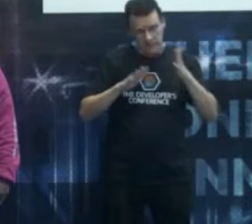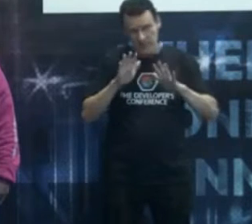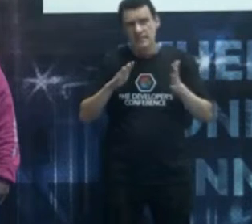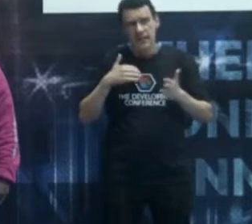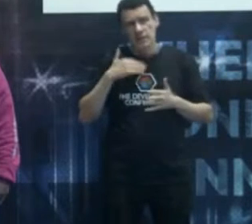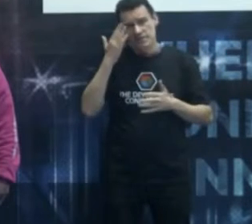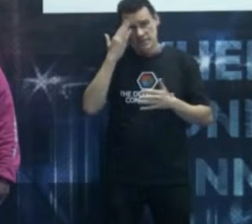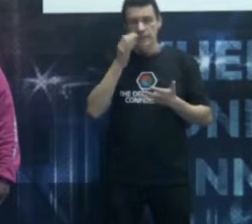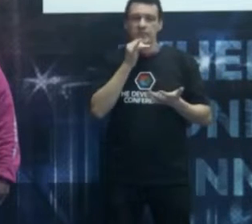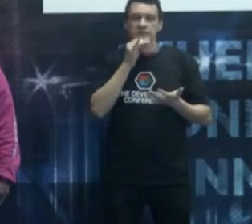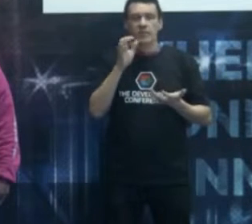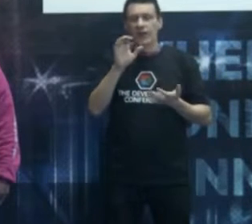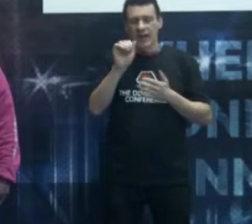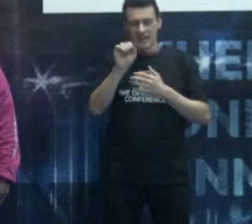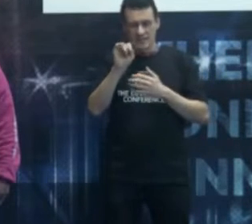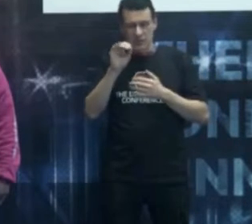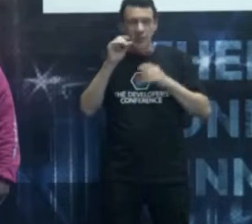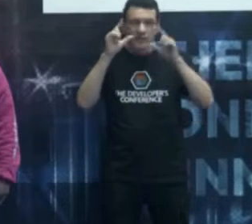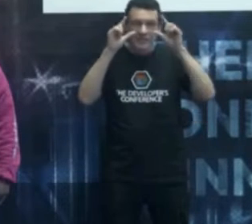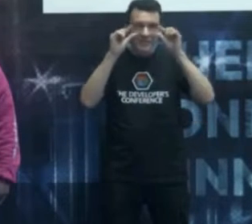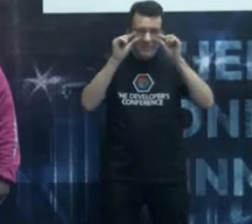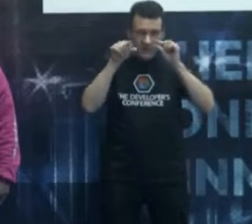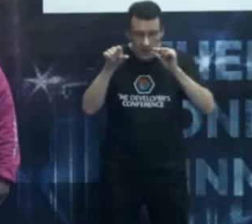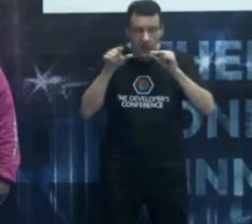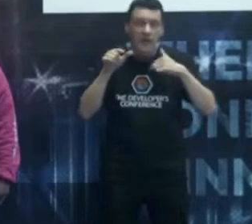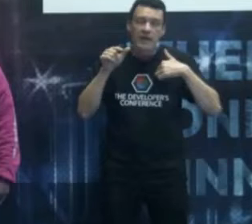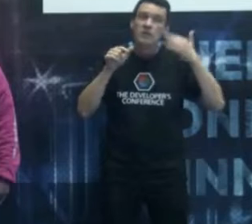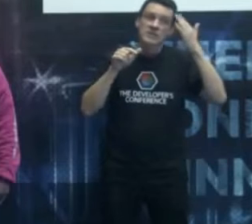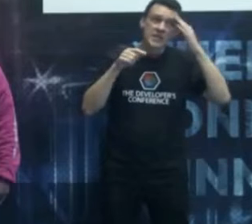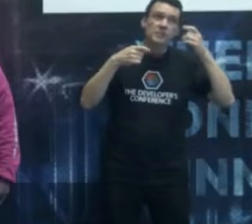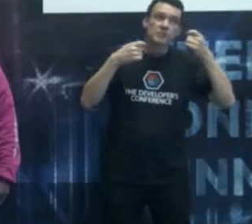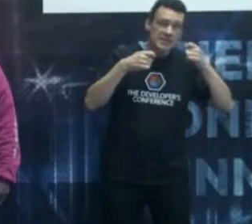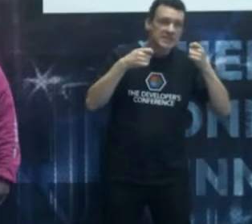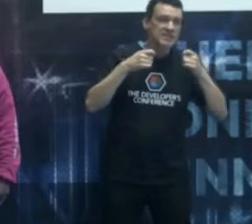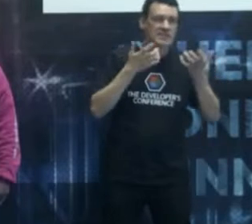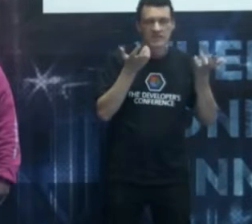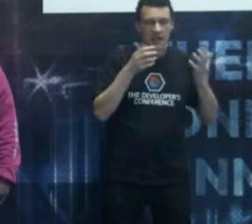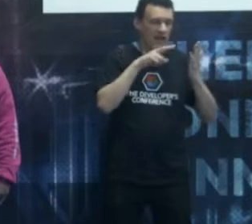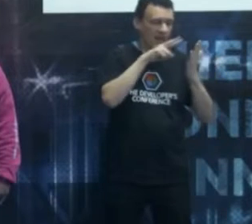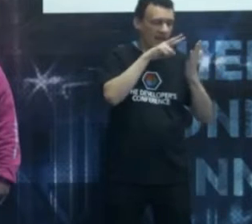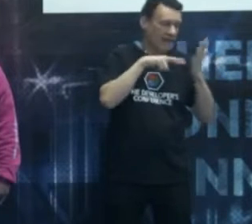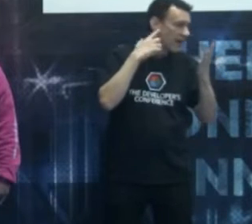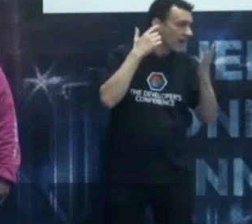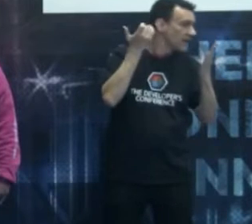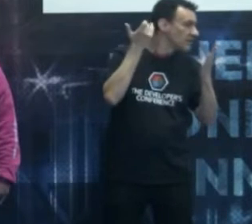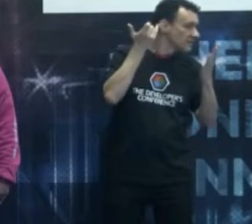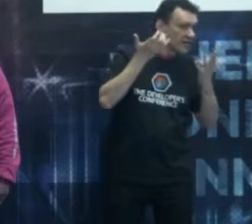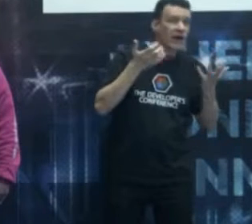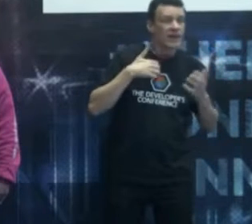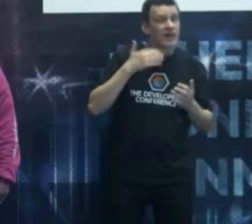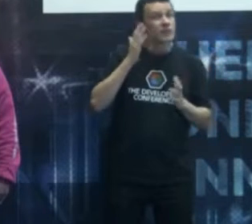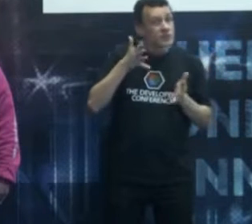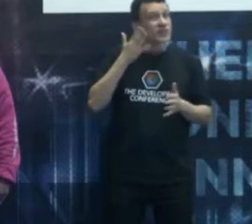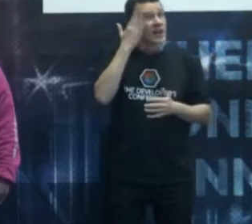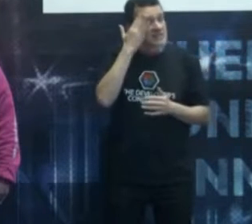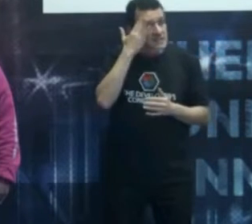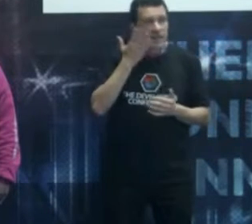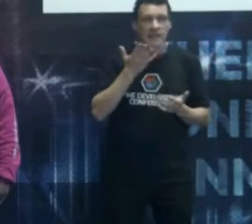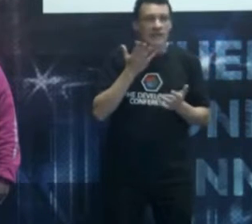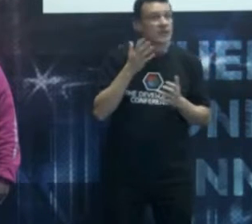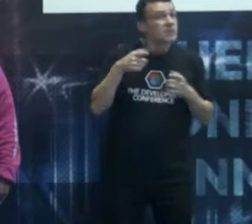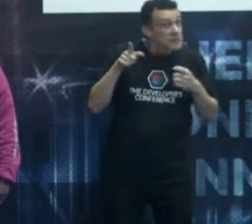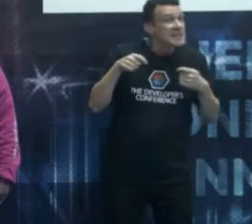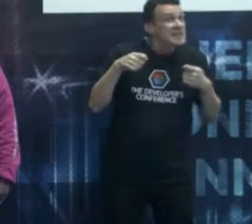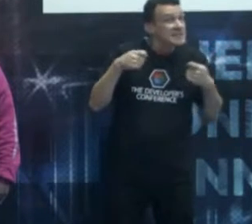pessoa com deficiência visual, vai precisar de um software ledor, muito provavelmente. E eu já posso me adiantar, mas qual software? Não, peraí, deixa eu ver o que o Cássio